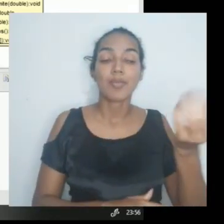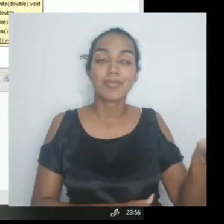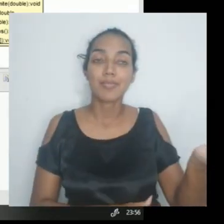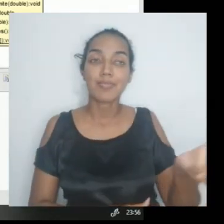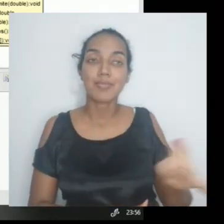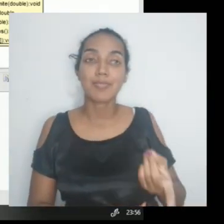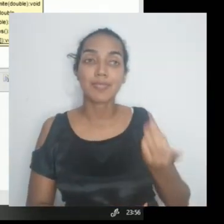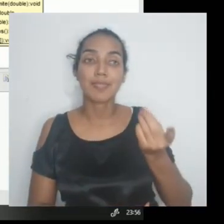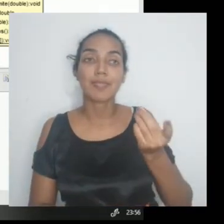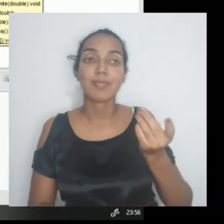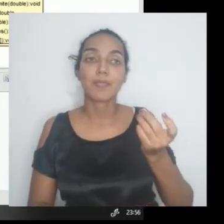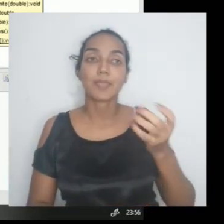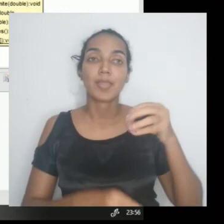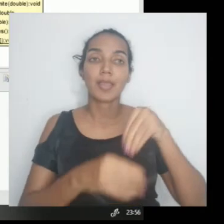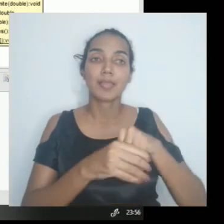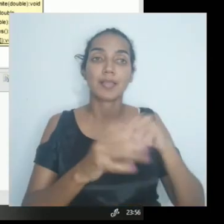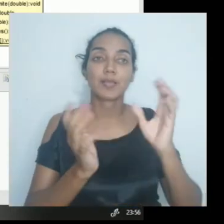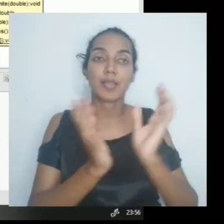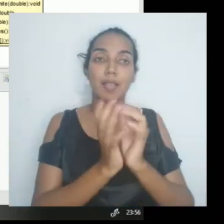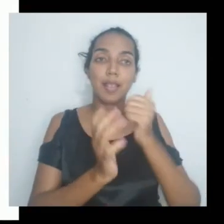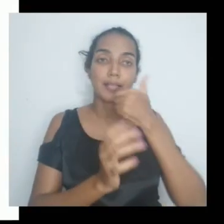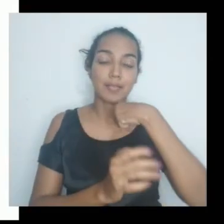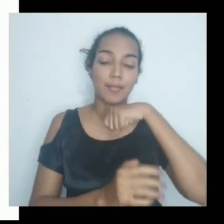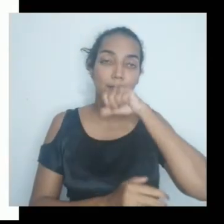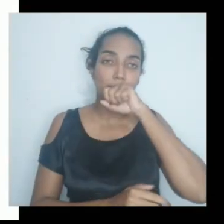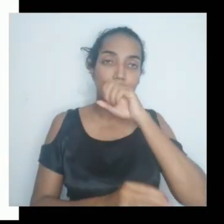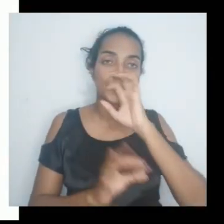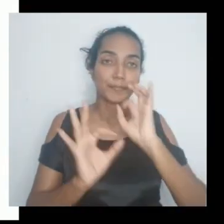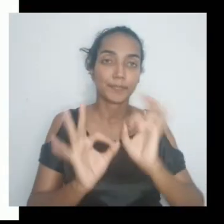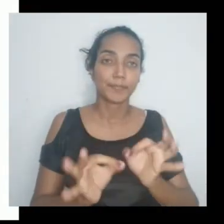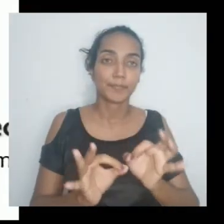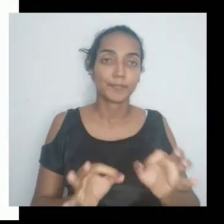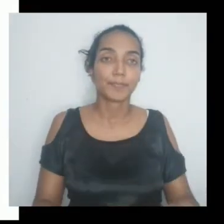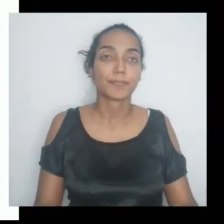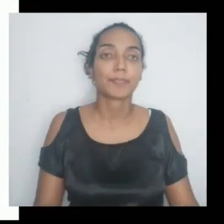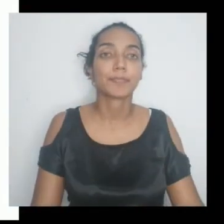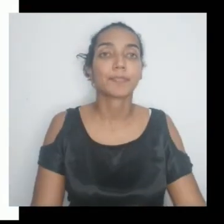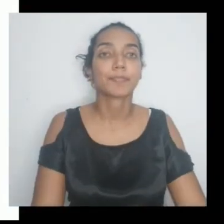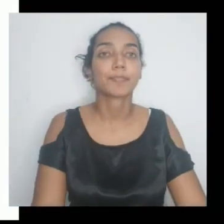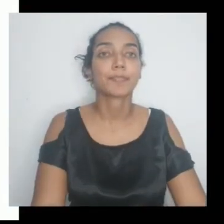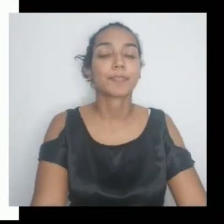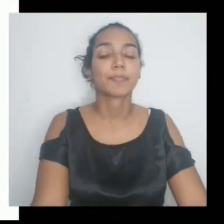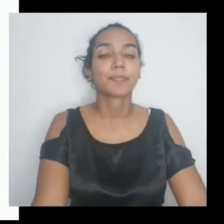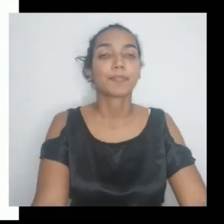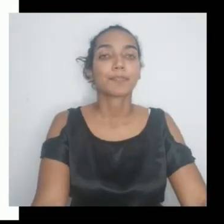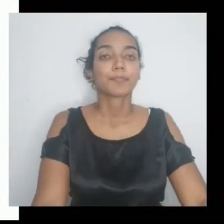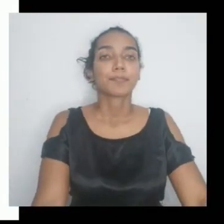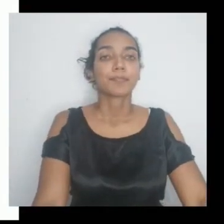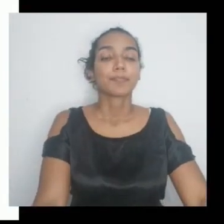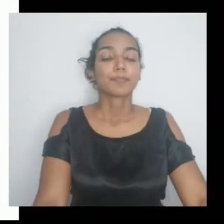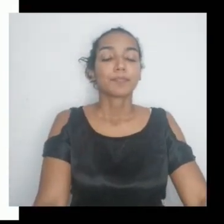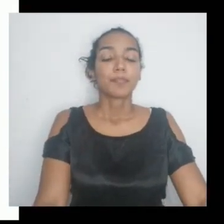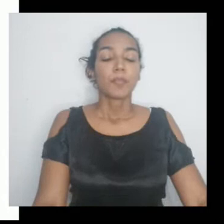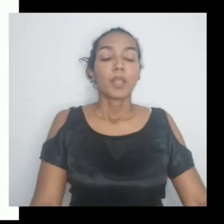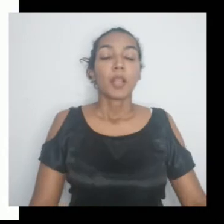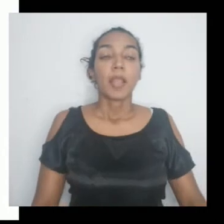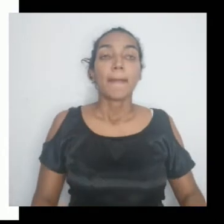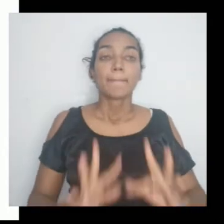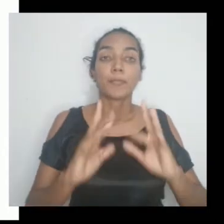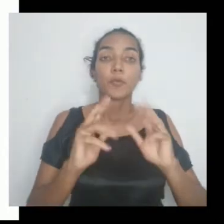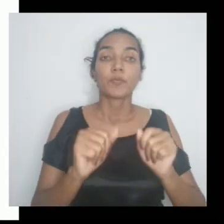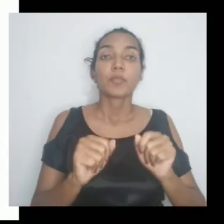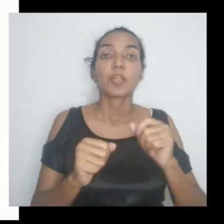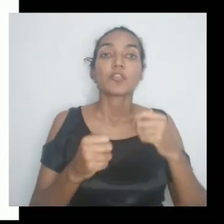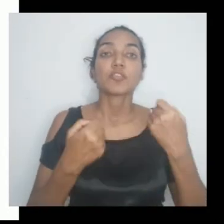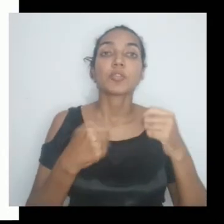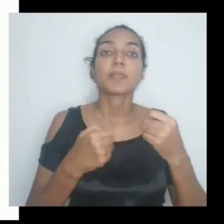Por fim, e não menos importante, a gente precisa falar da classe Object. A classe Object ela é muito